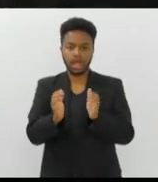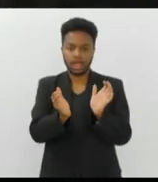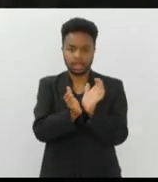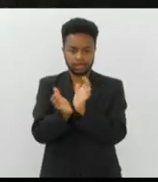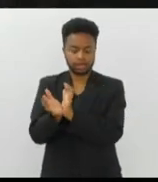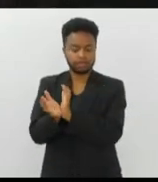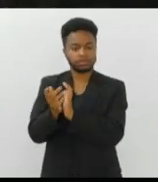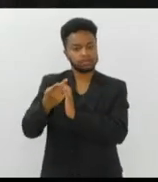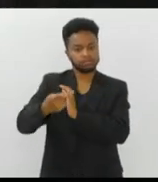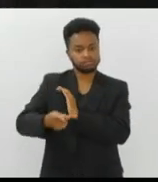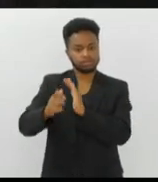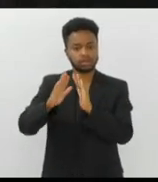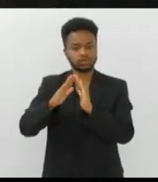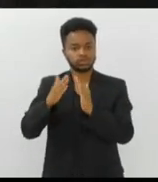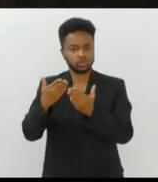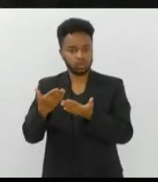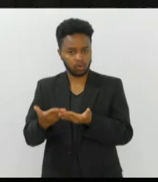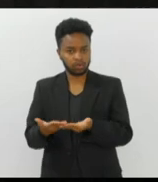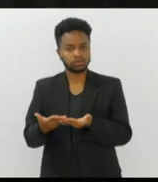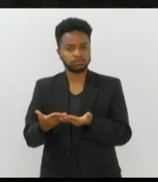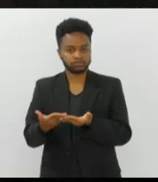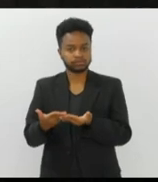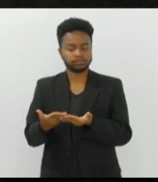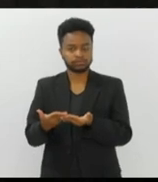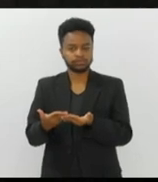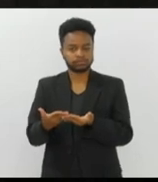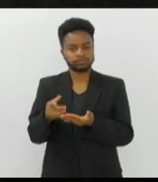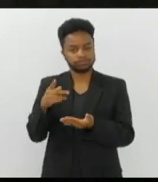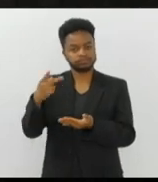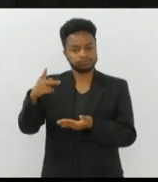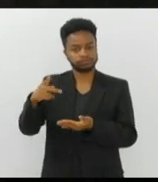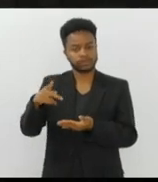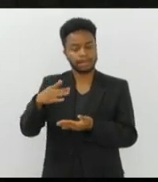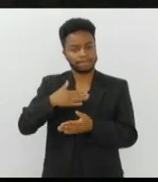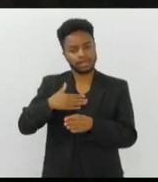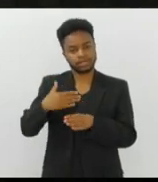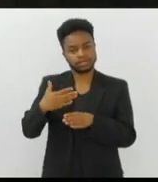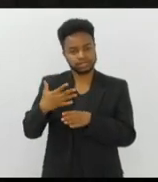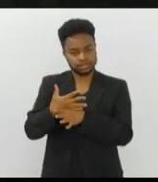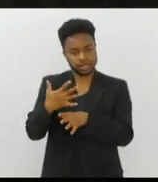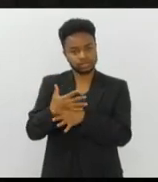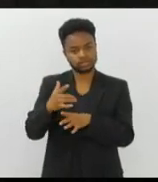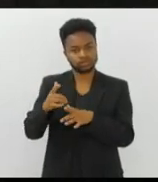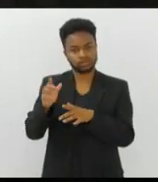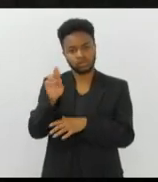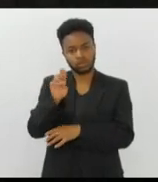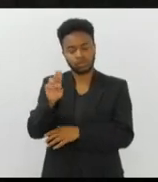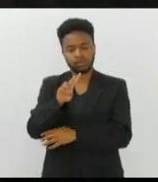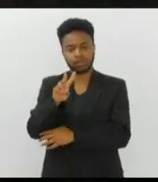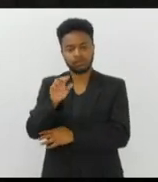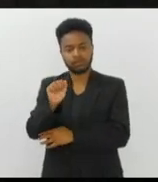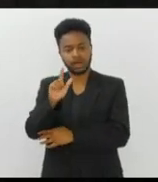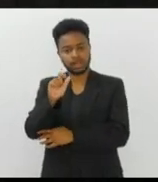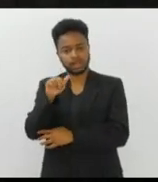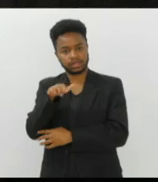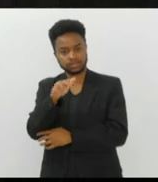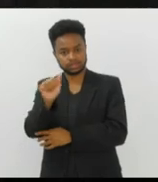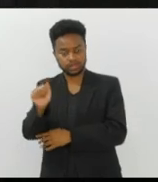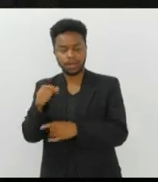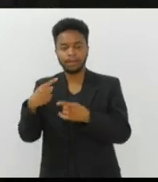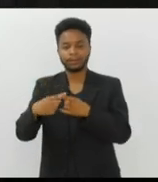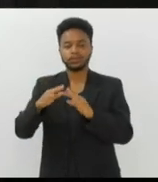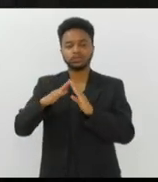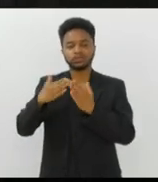comunidade escolar do Colégio Estadual Almirante Rodrigues Silva, na minha cidade, em Valença. Esse colégio teve